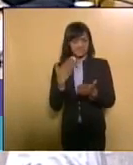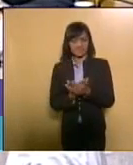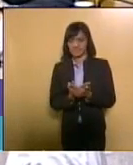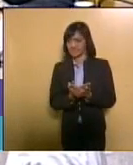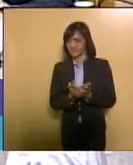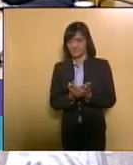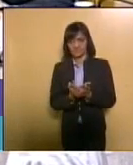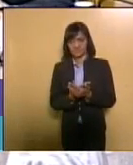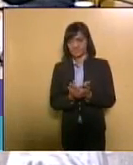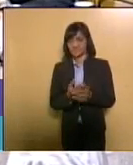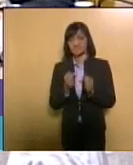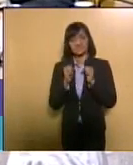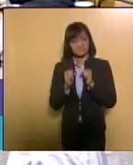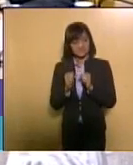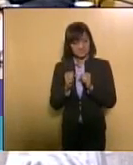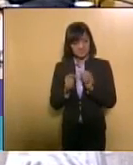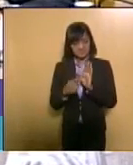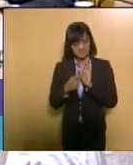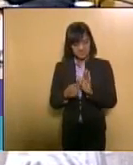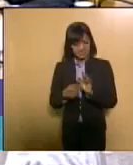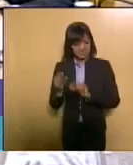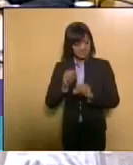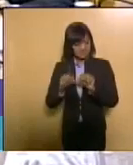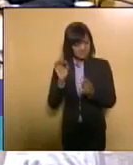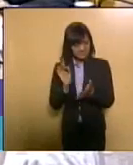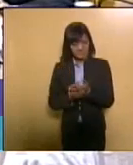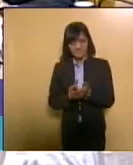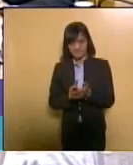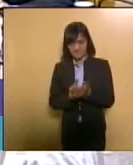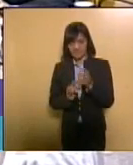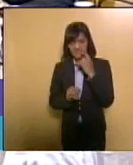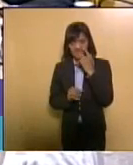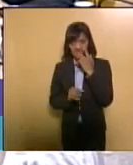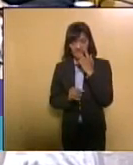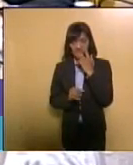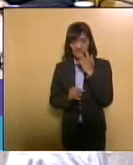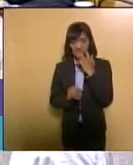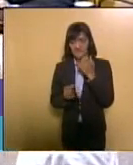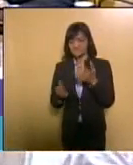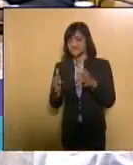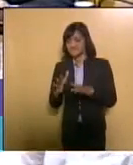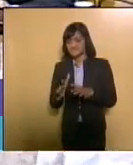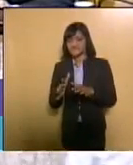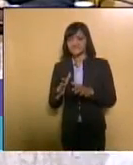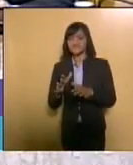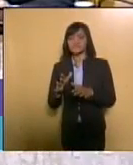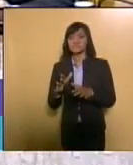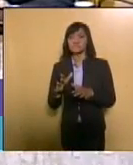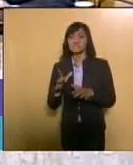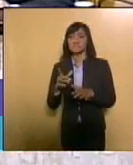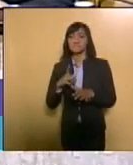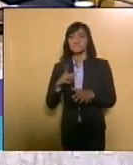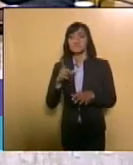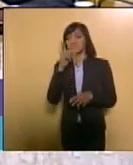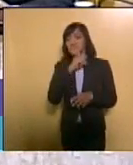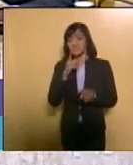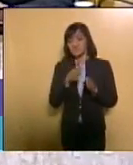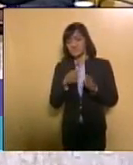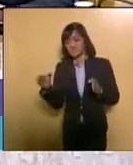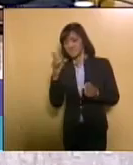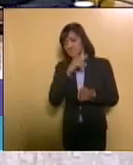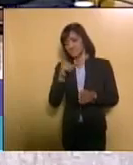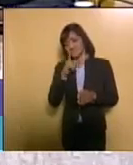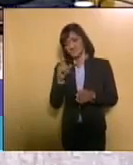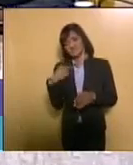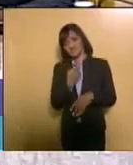o que dá que potencializa exatamente esse processo de integração de articulação de domingo a domingo né